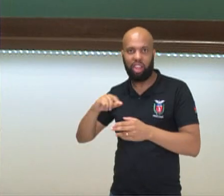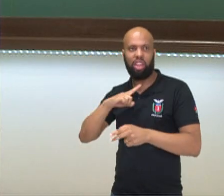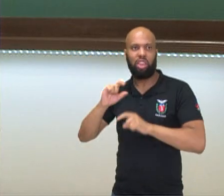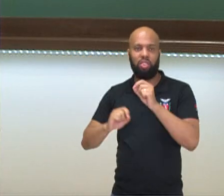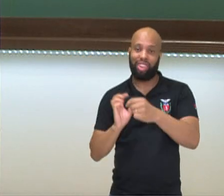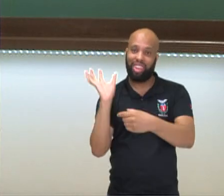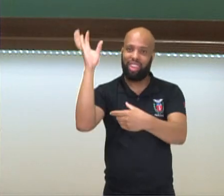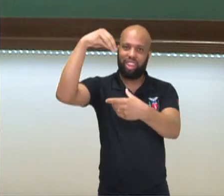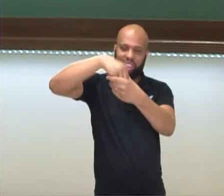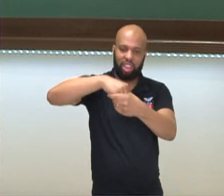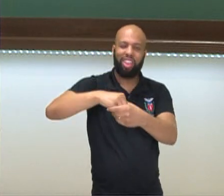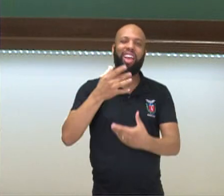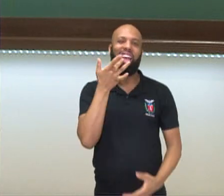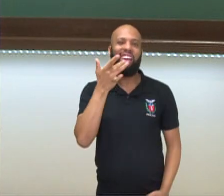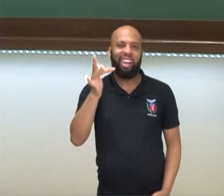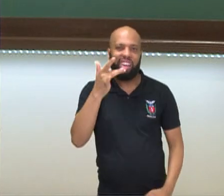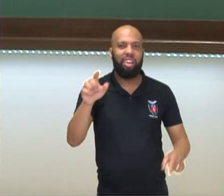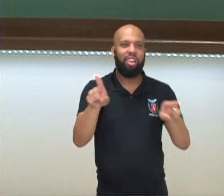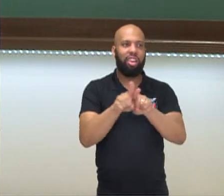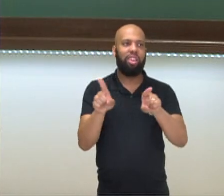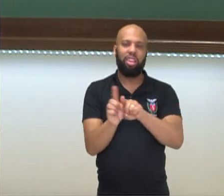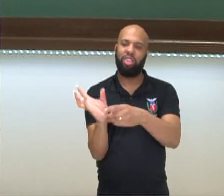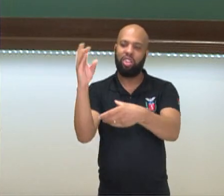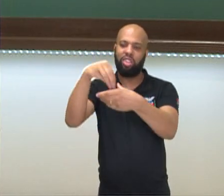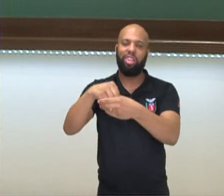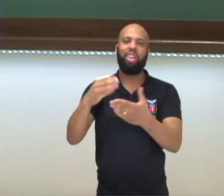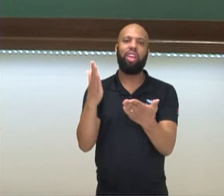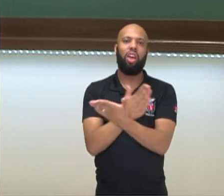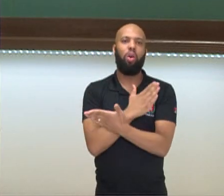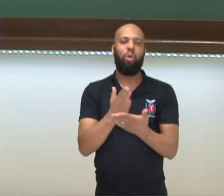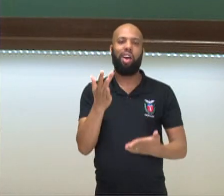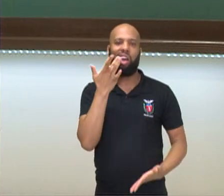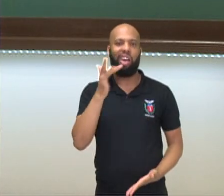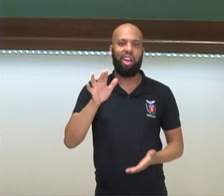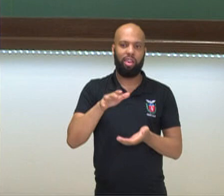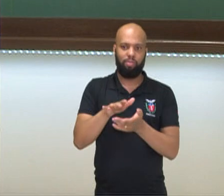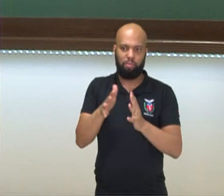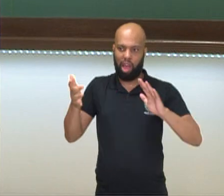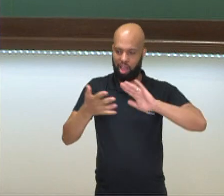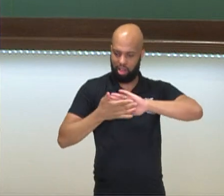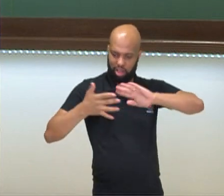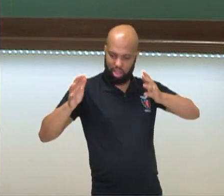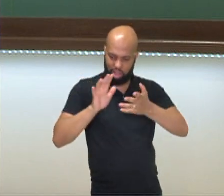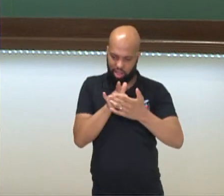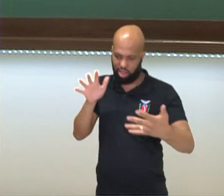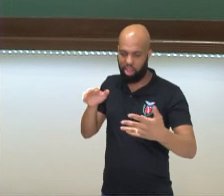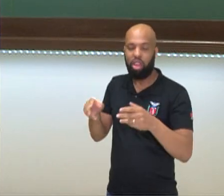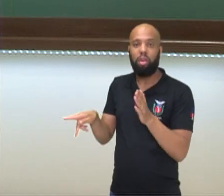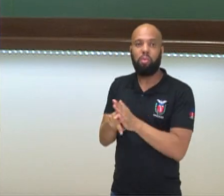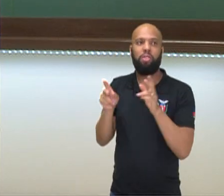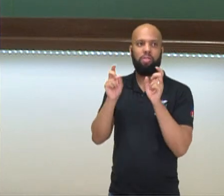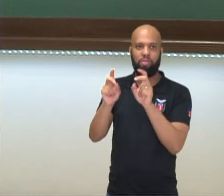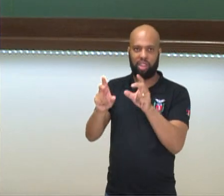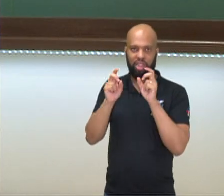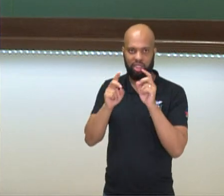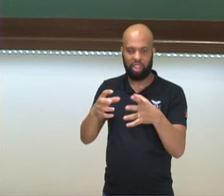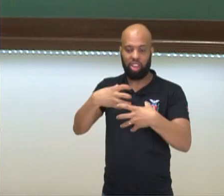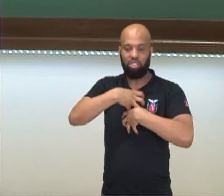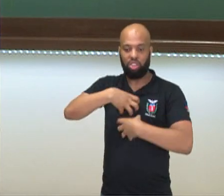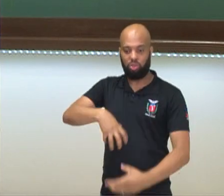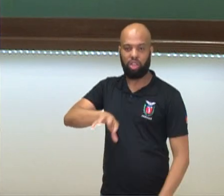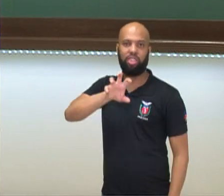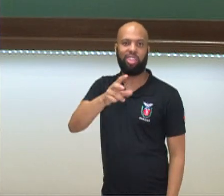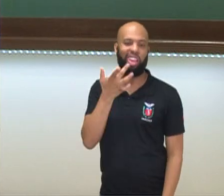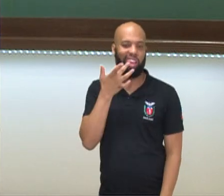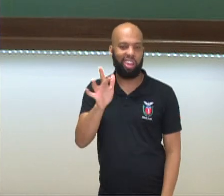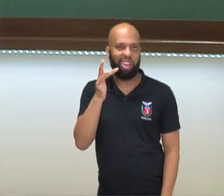colocavam ali dentro o ouro, né? Colocavam os metais preciosos para comercializar. Assim, esse